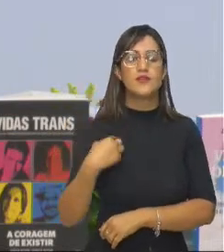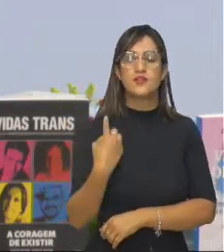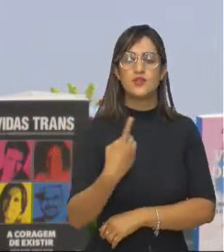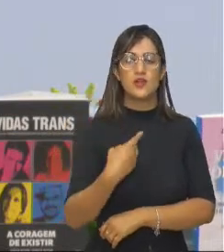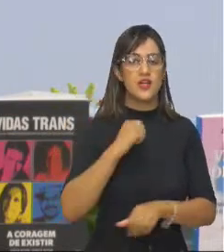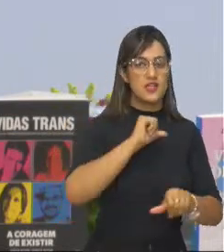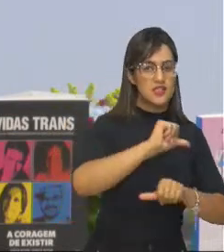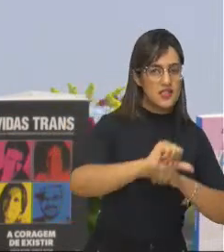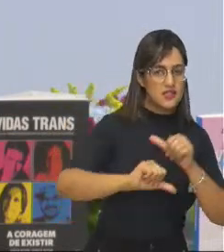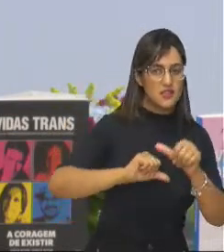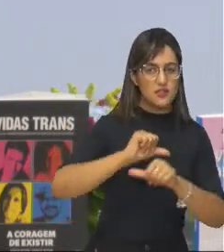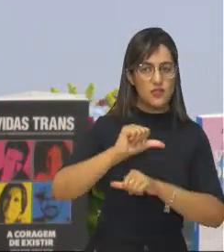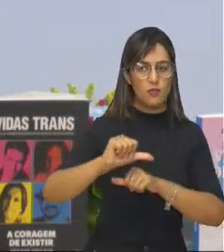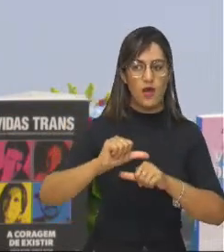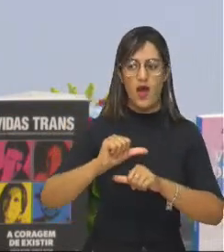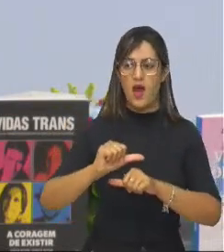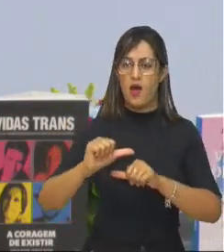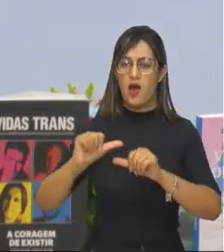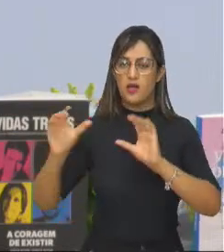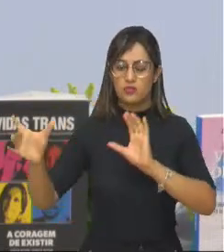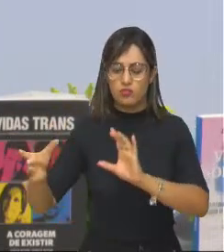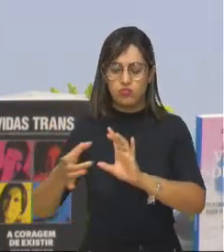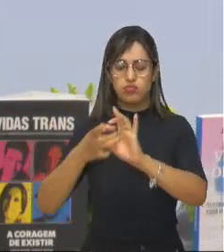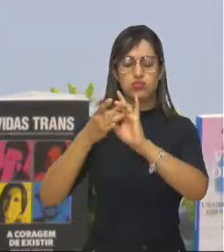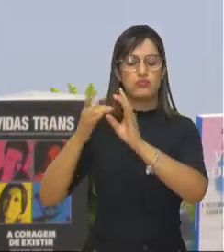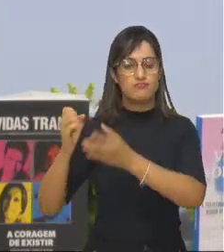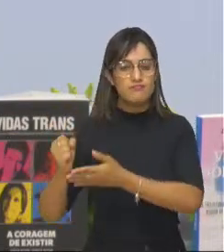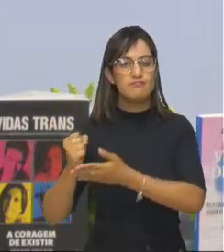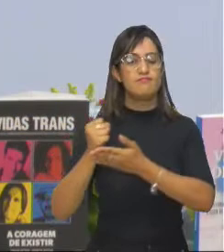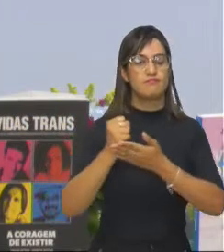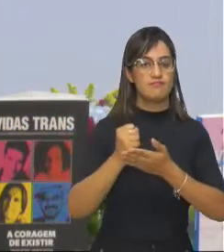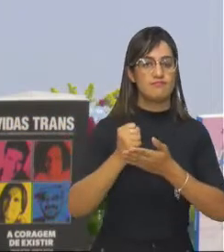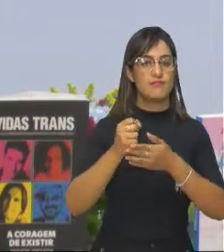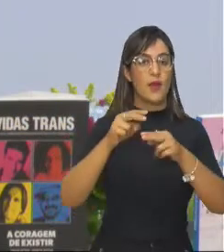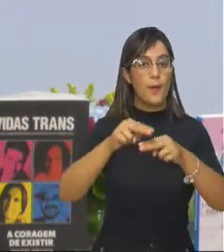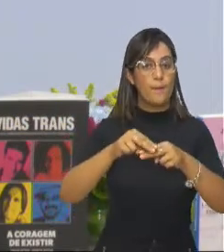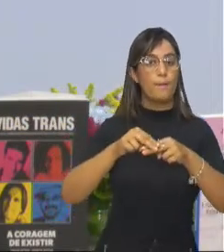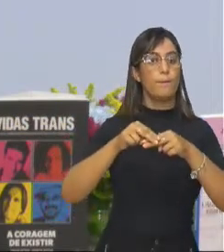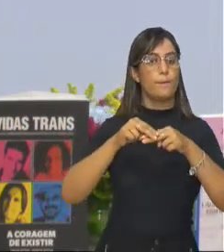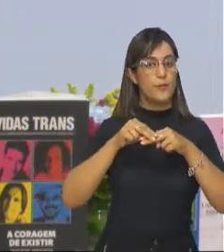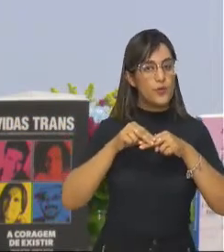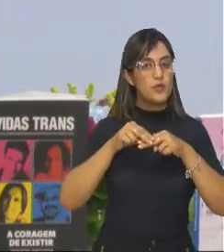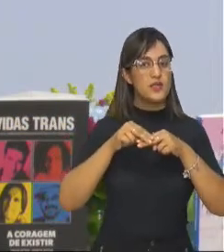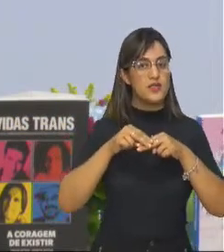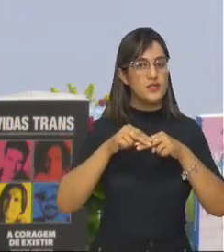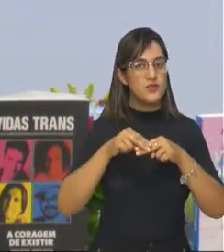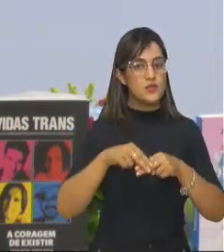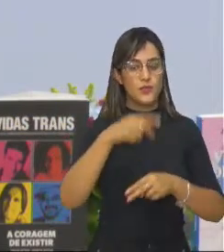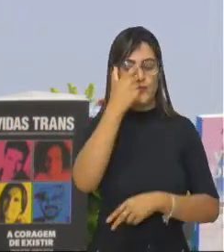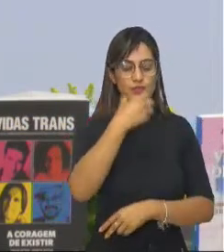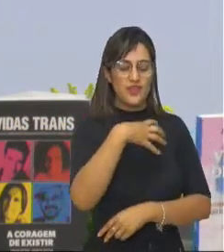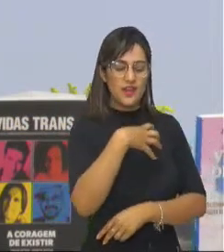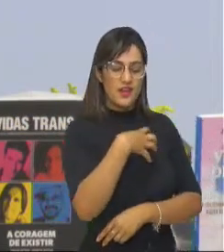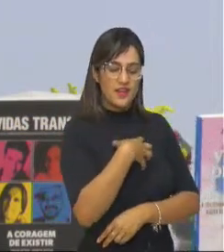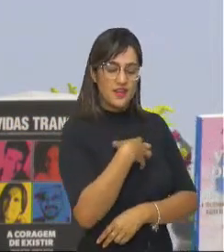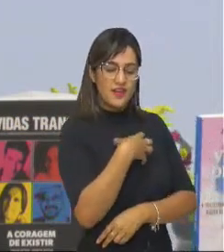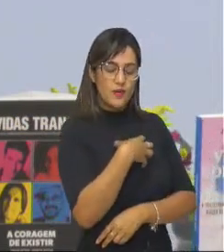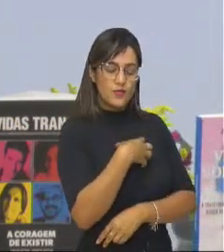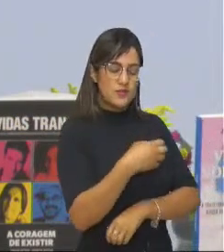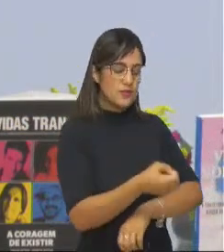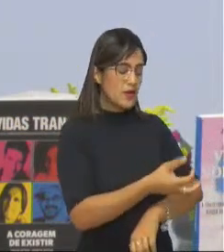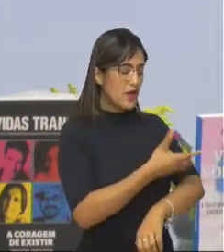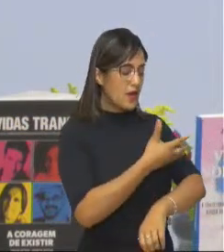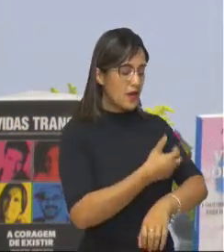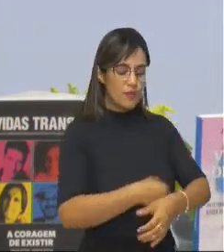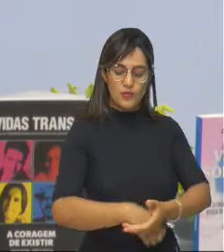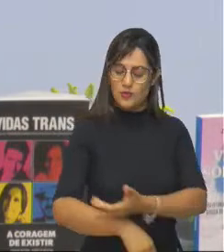uma viagem solidária. Por isso que eu me sinto não apenas emocionada de